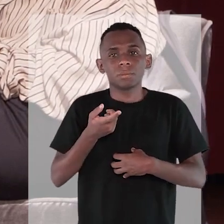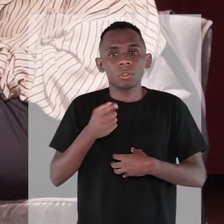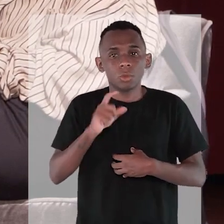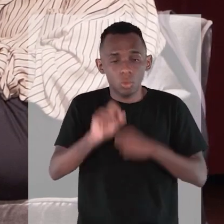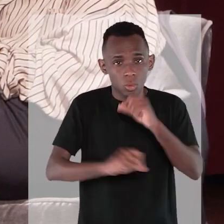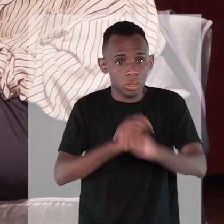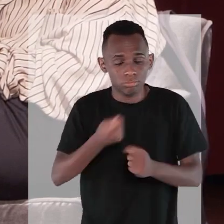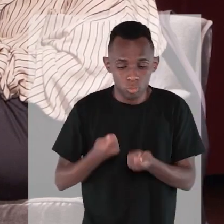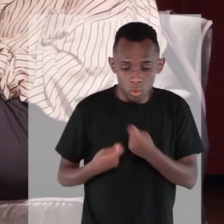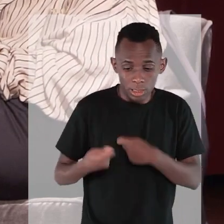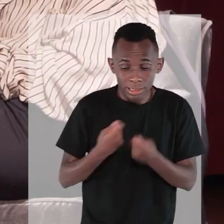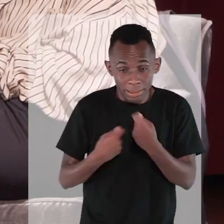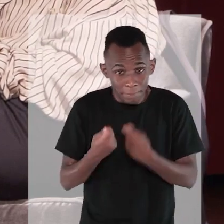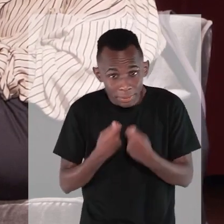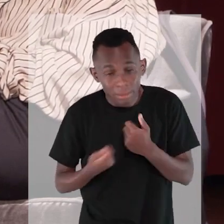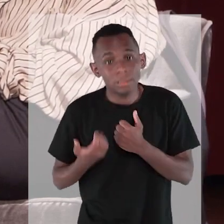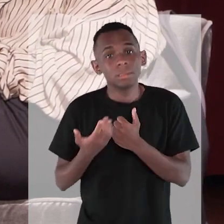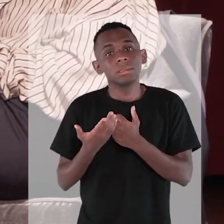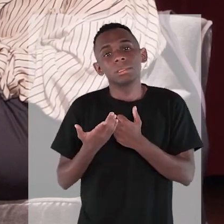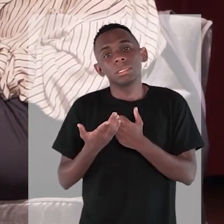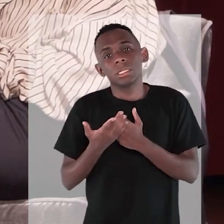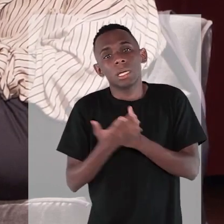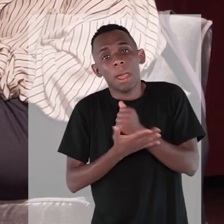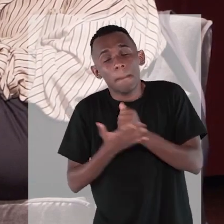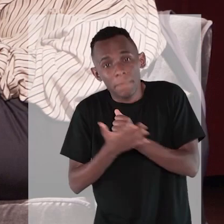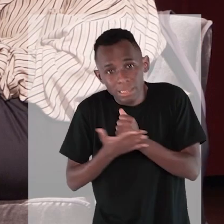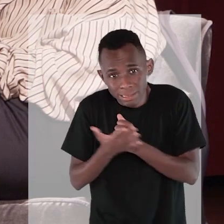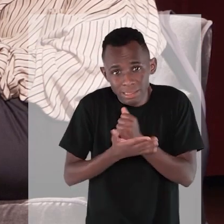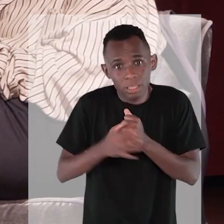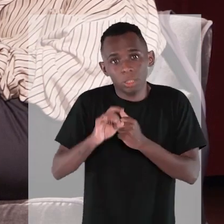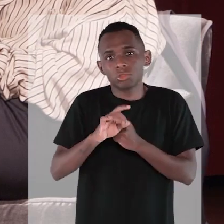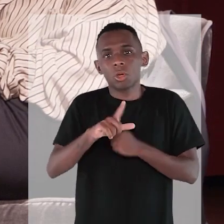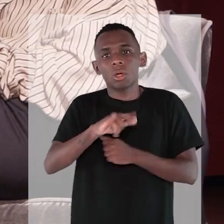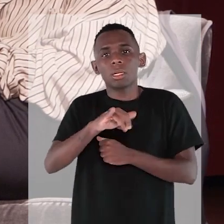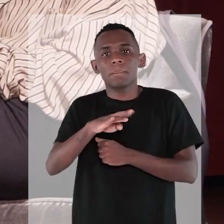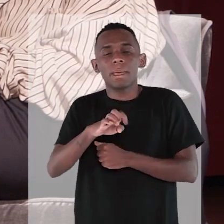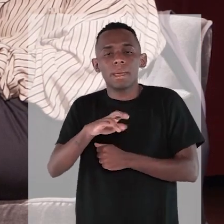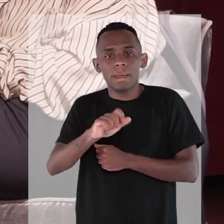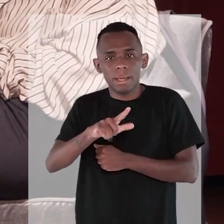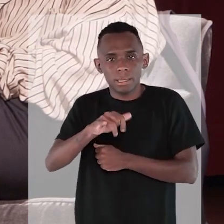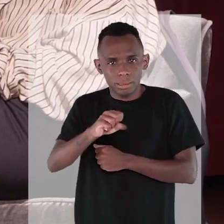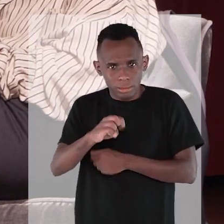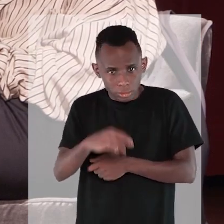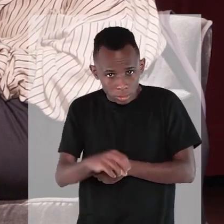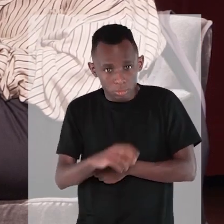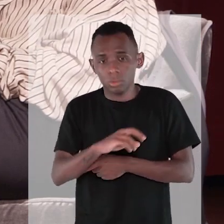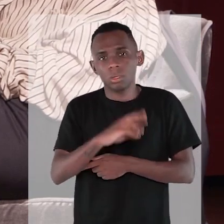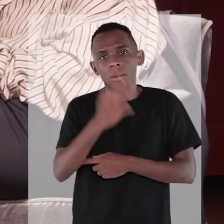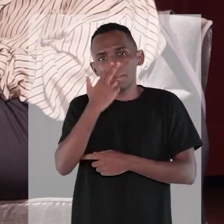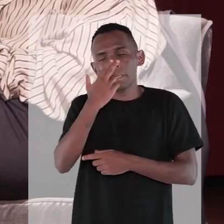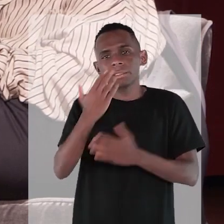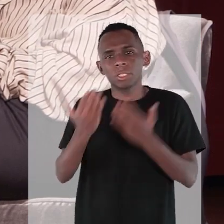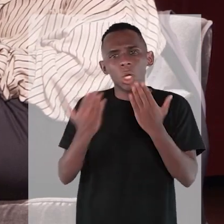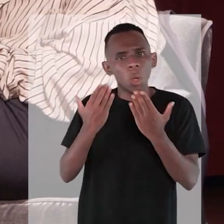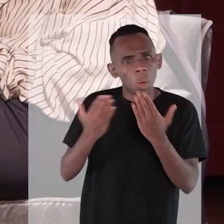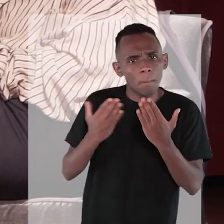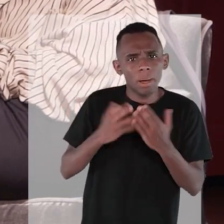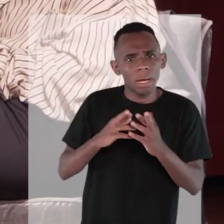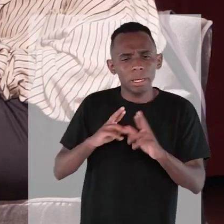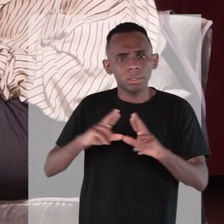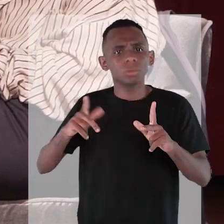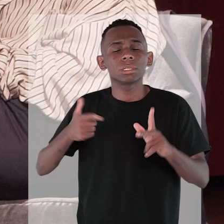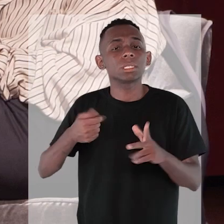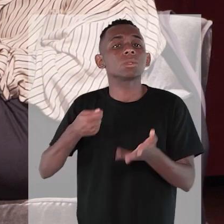que se baseia em princípios meramente liberais, ela não é contraditória com a forma autoritária de